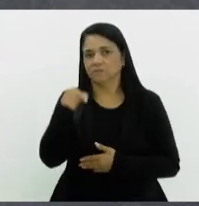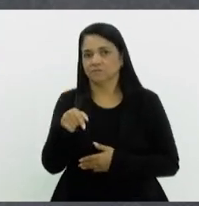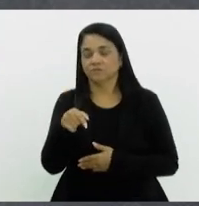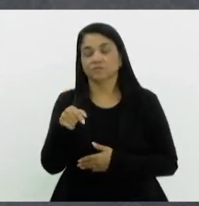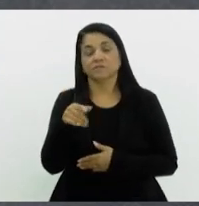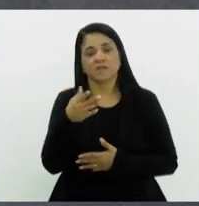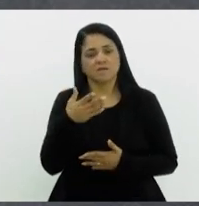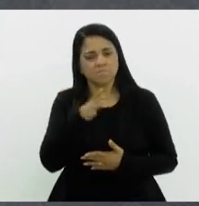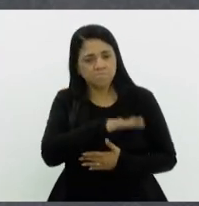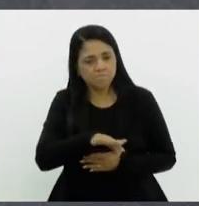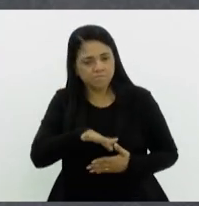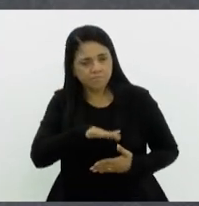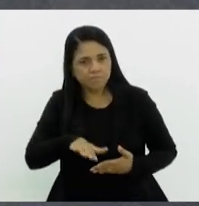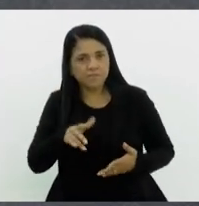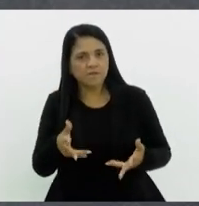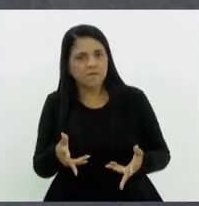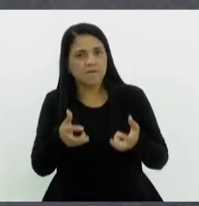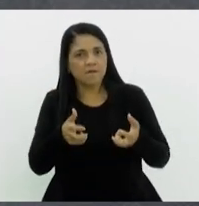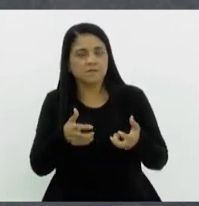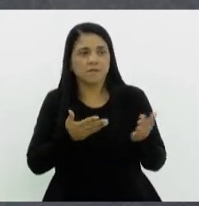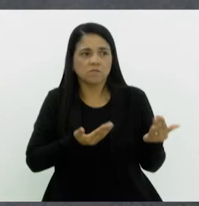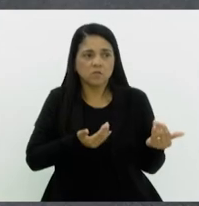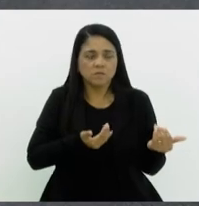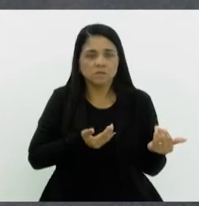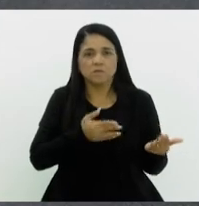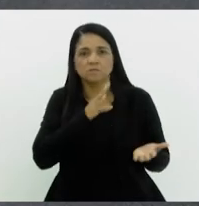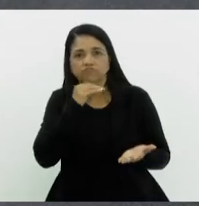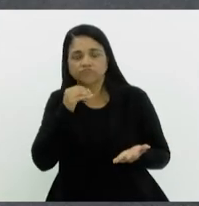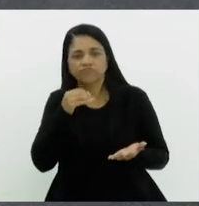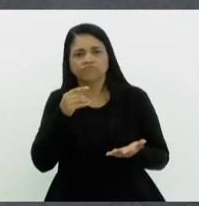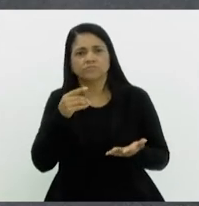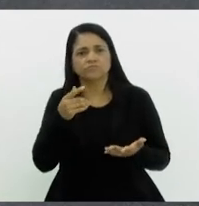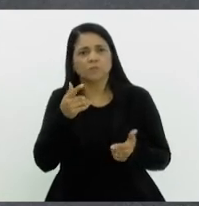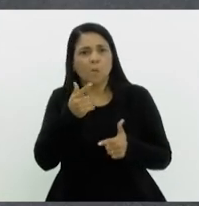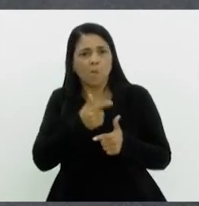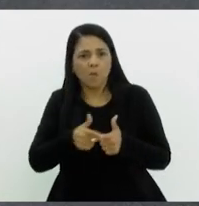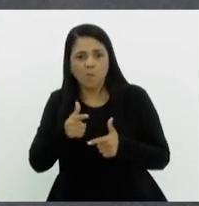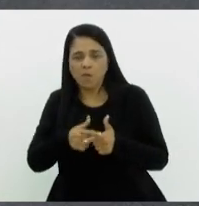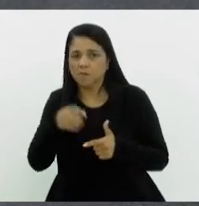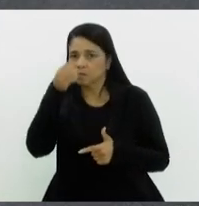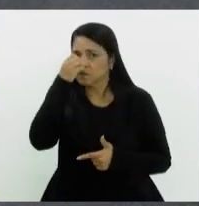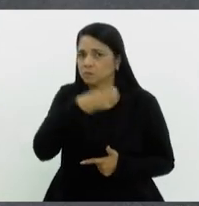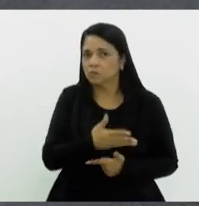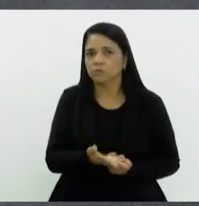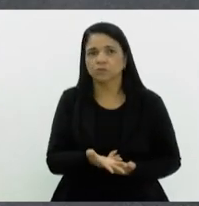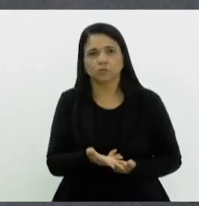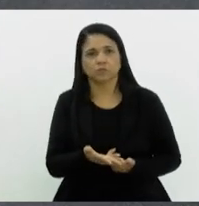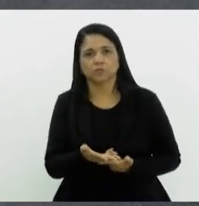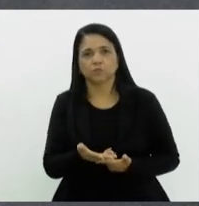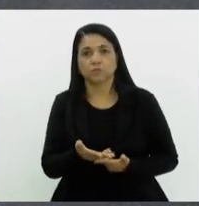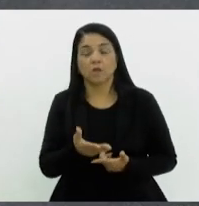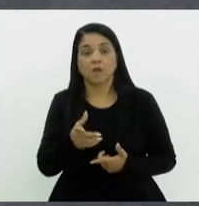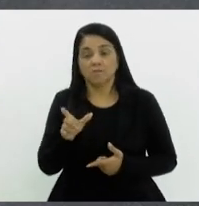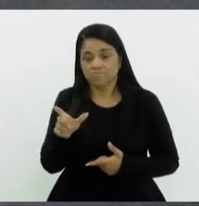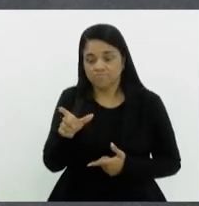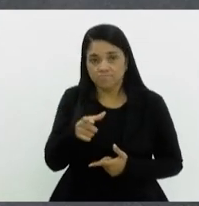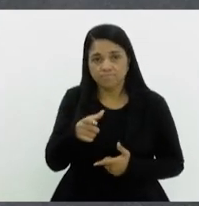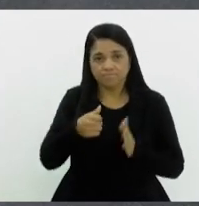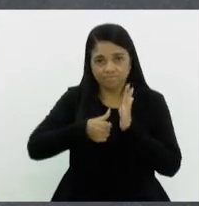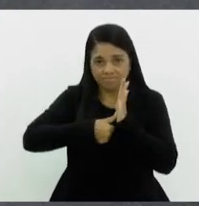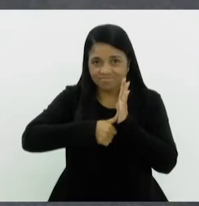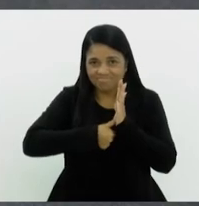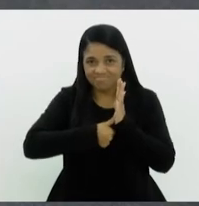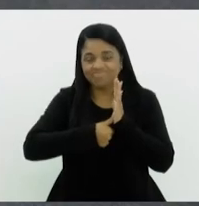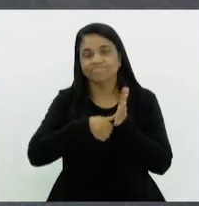nossas crianças e adolescentes passando por tantas situações absurdas e, às vezes, essa identificação civil